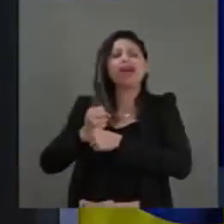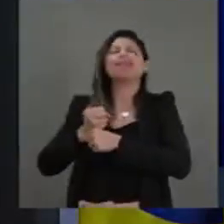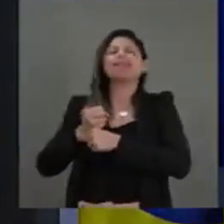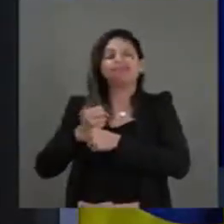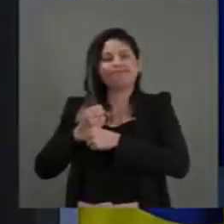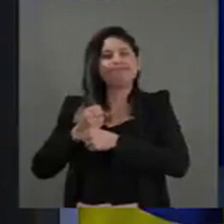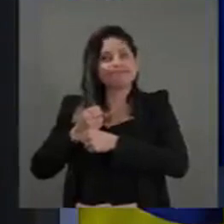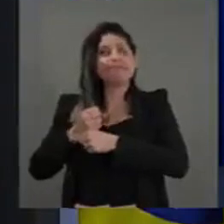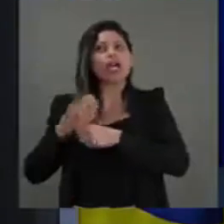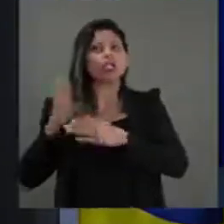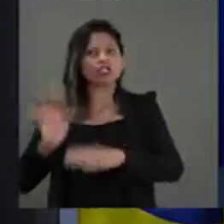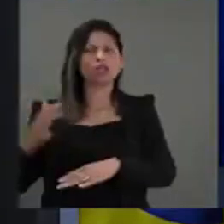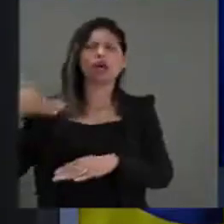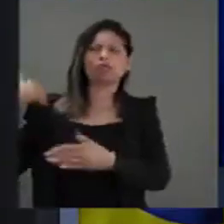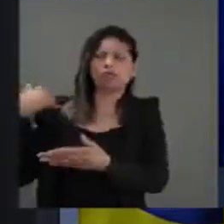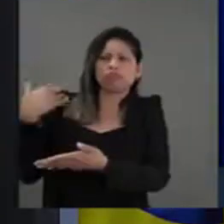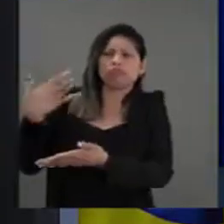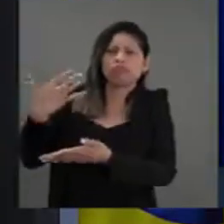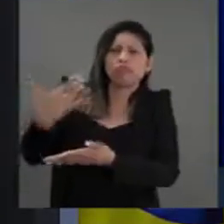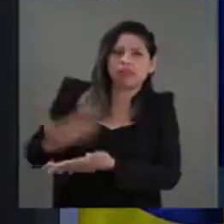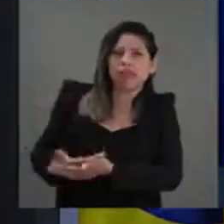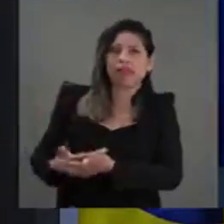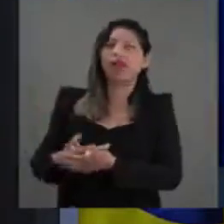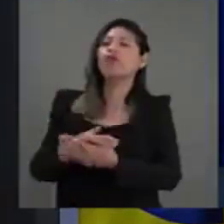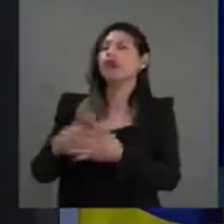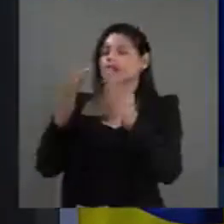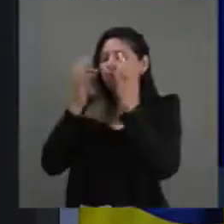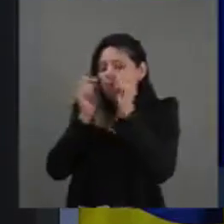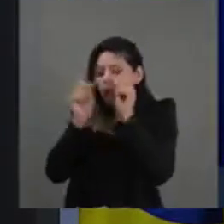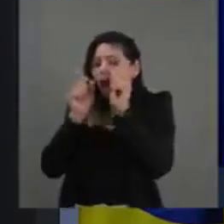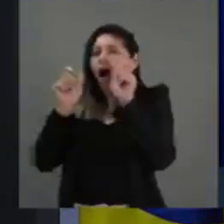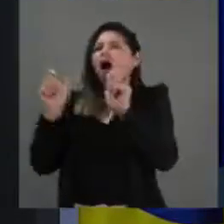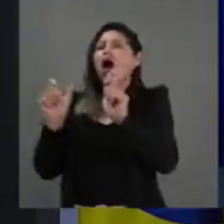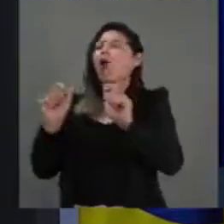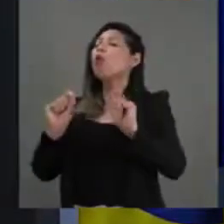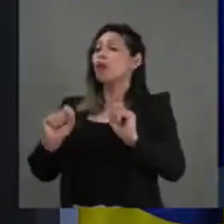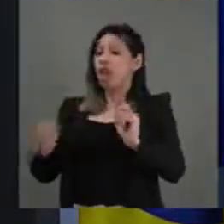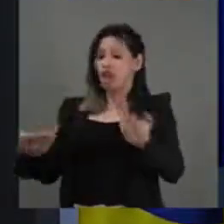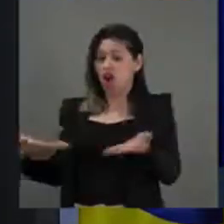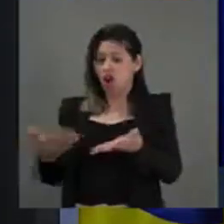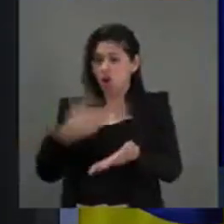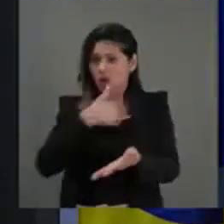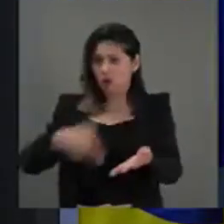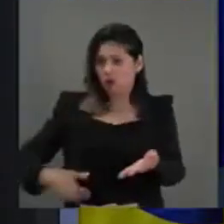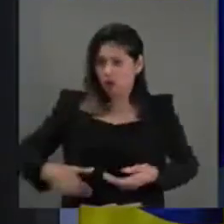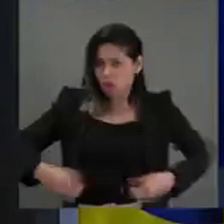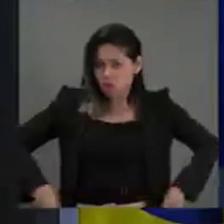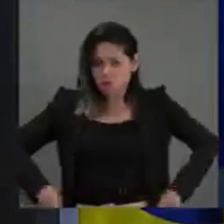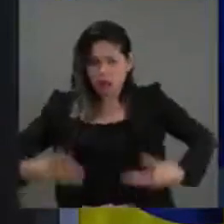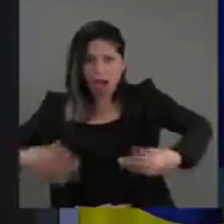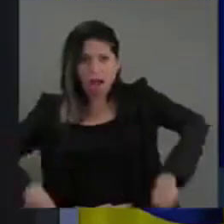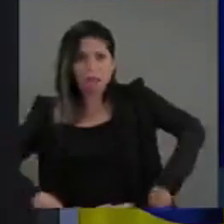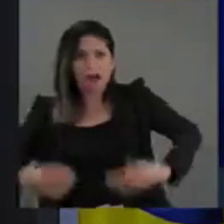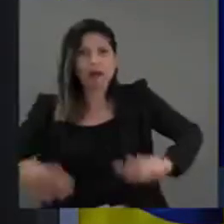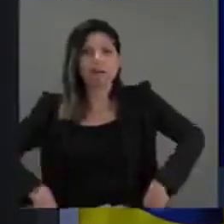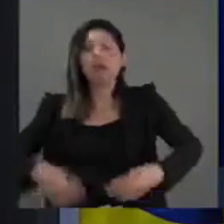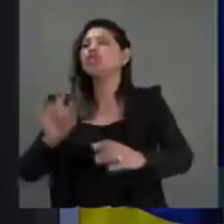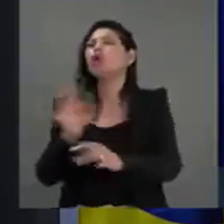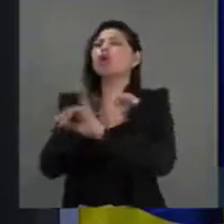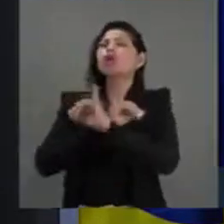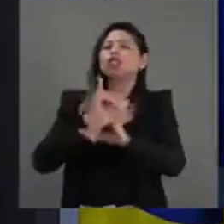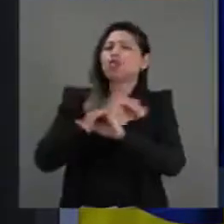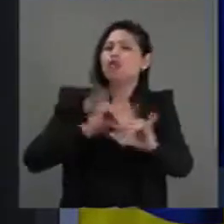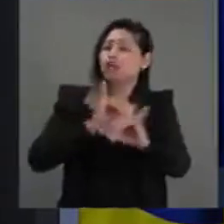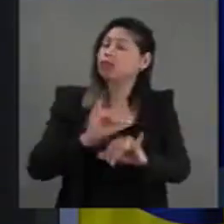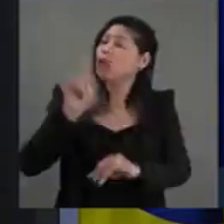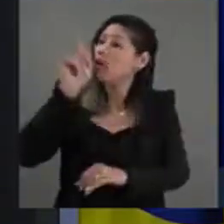venho chamando a atenção para os gastos abusivos desse governo com publicidade, lá no estado do Ceará.